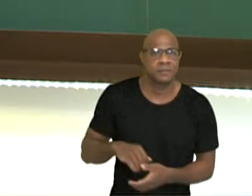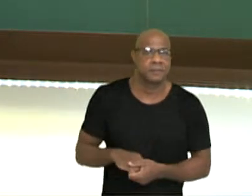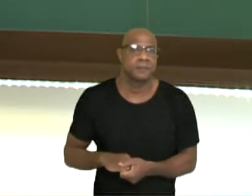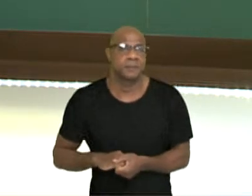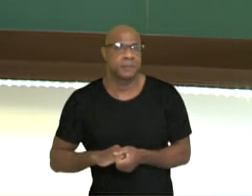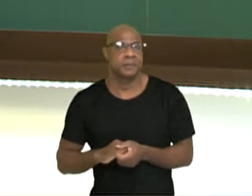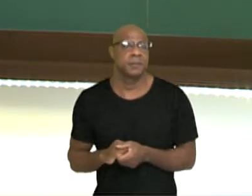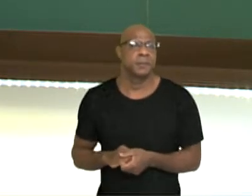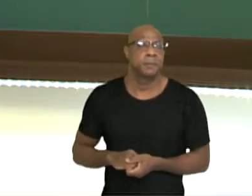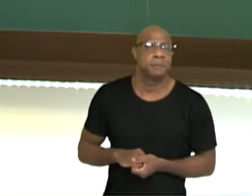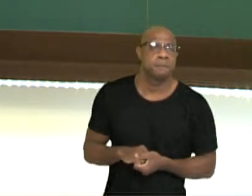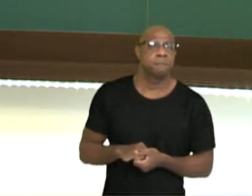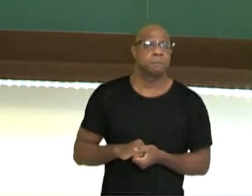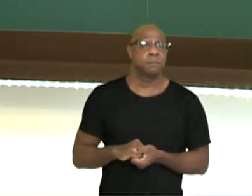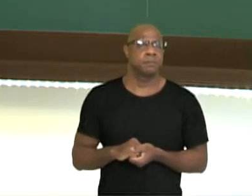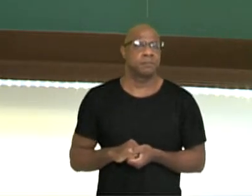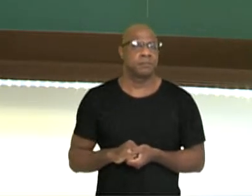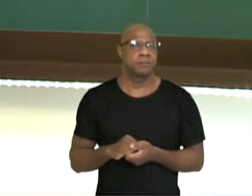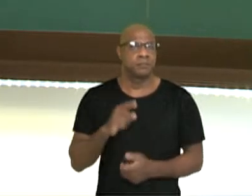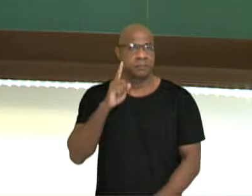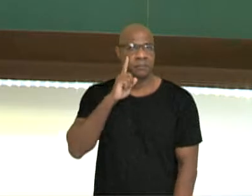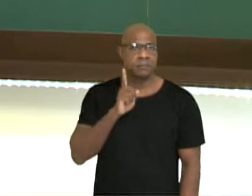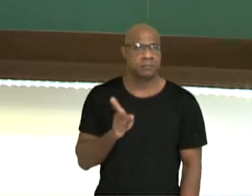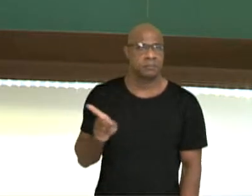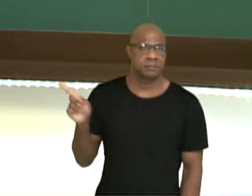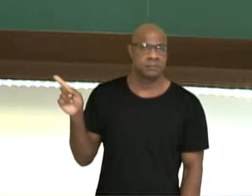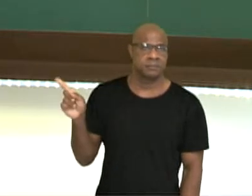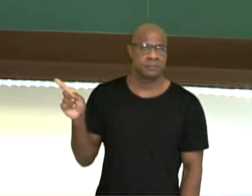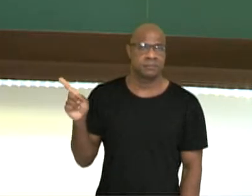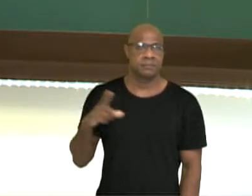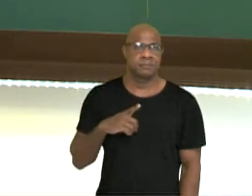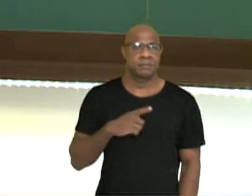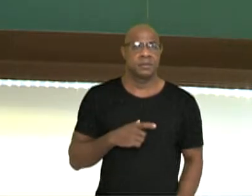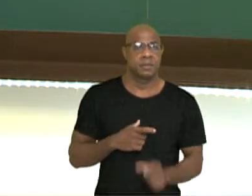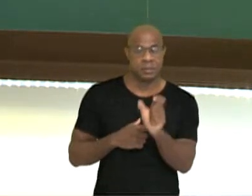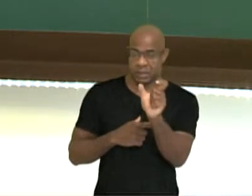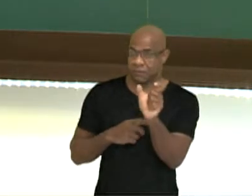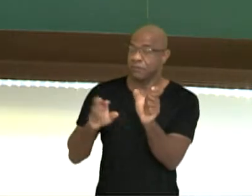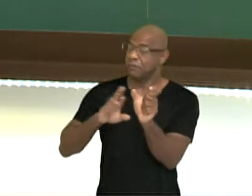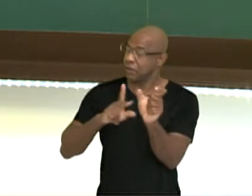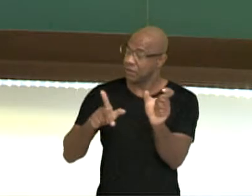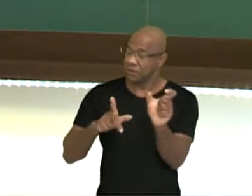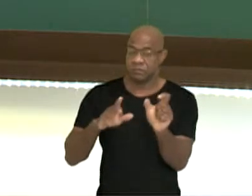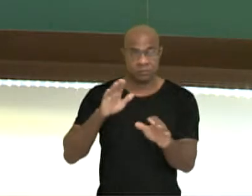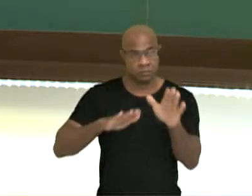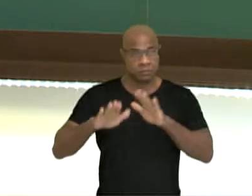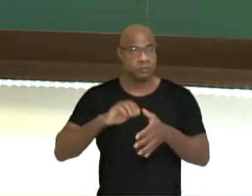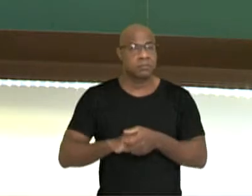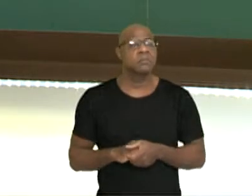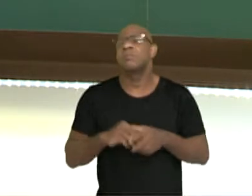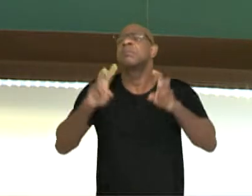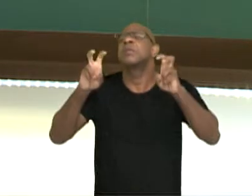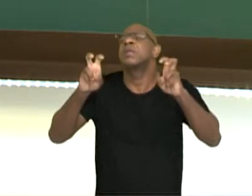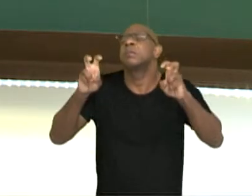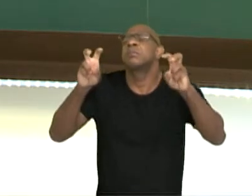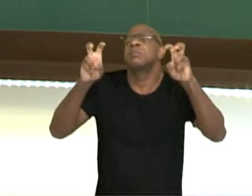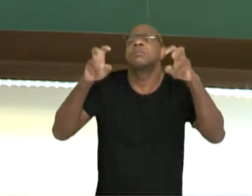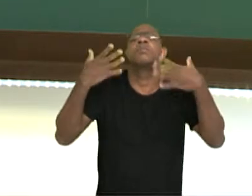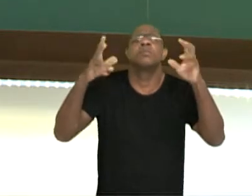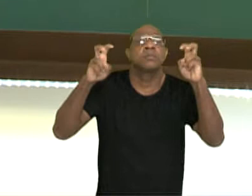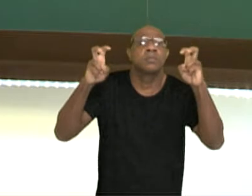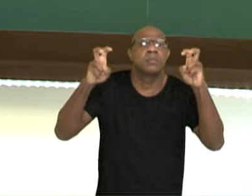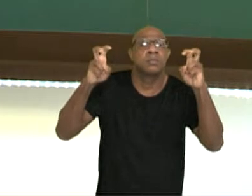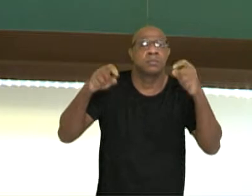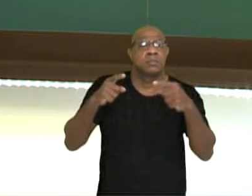mas a tradução correta são pais. Então ela vive com os pais dela. Sobre o que fala o texto? O texto